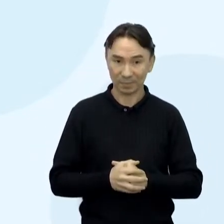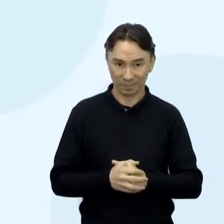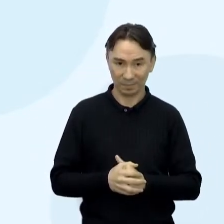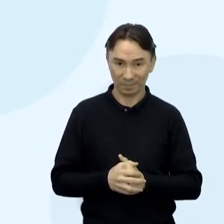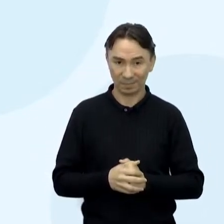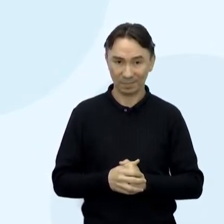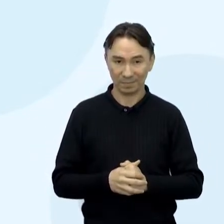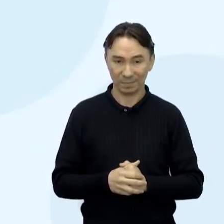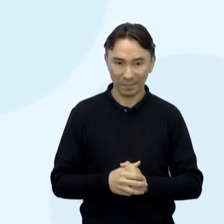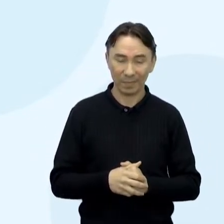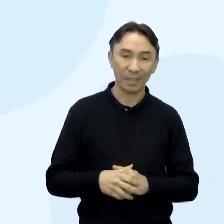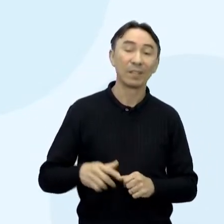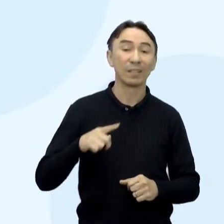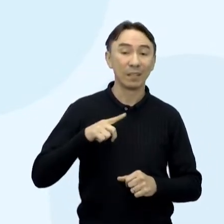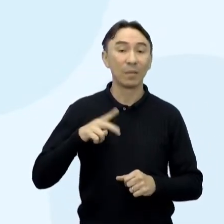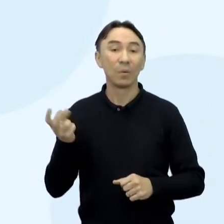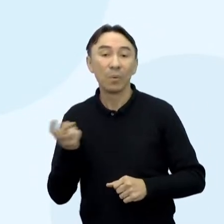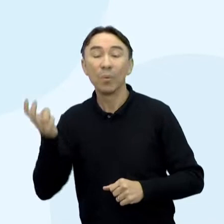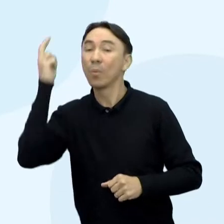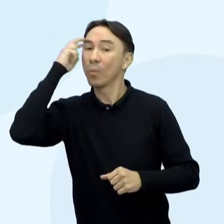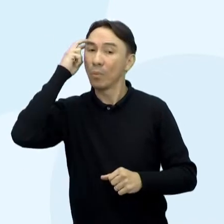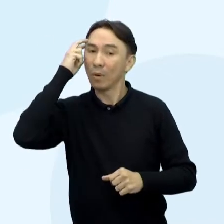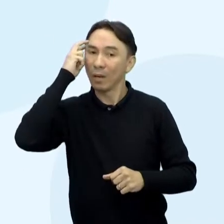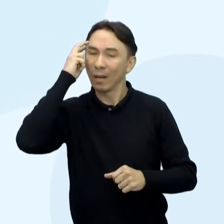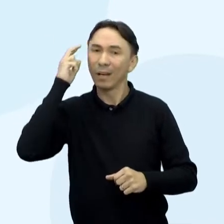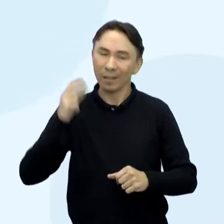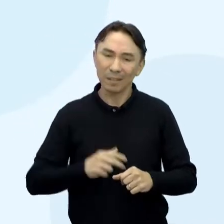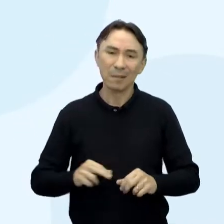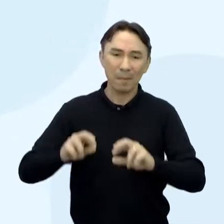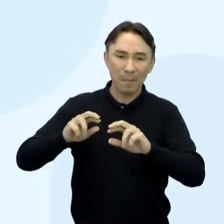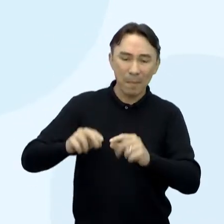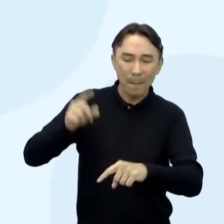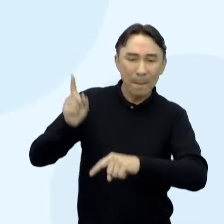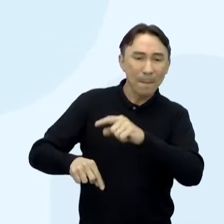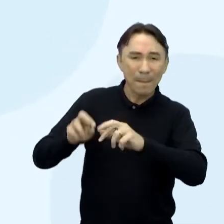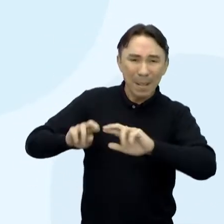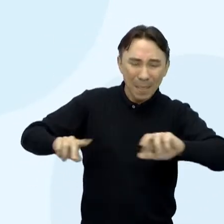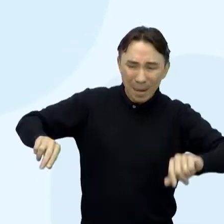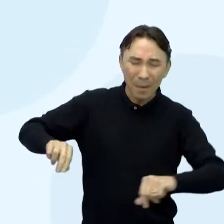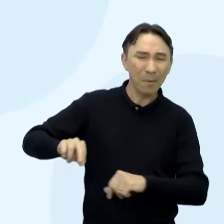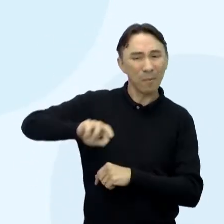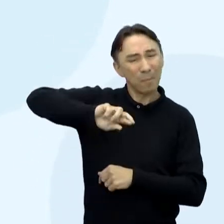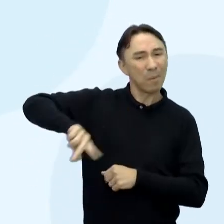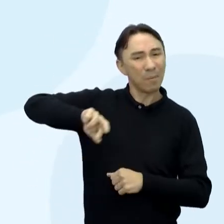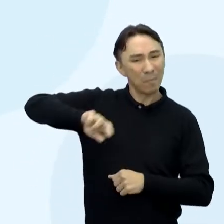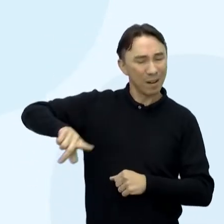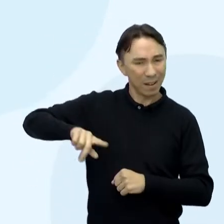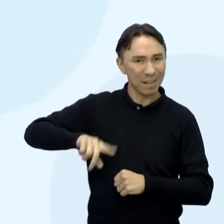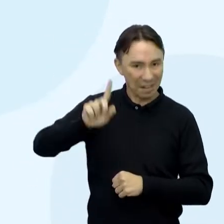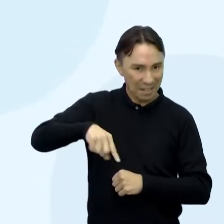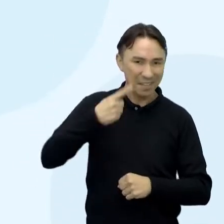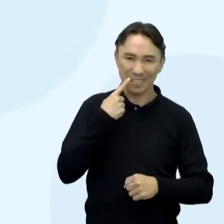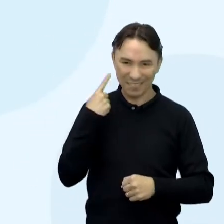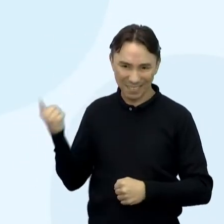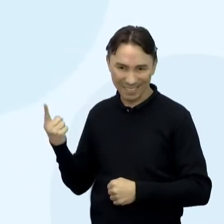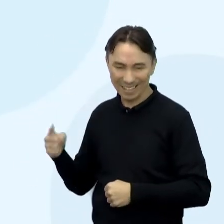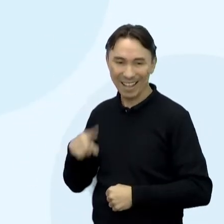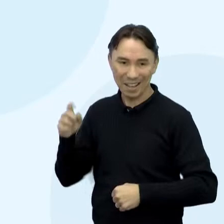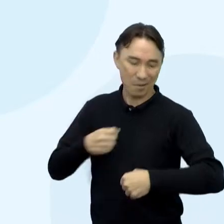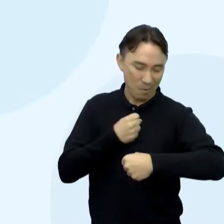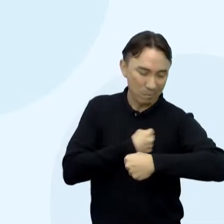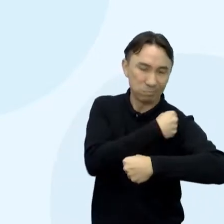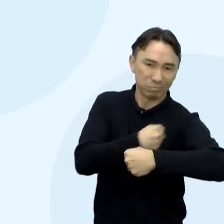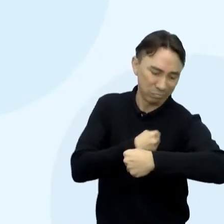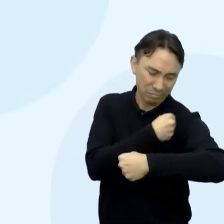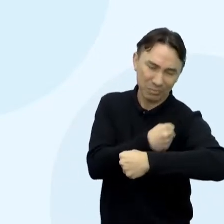cultura imaterial. Aqui está escrito culinária, mas a gente vai bem além. A gente vai falar também